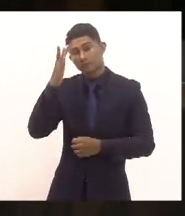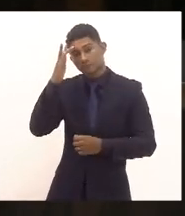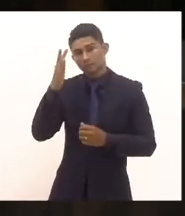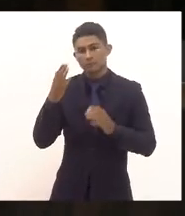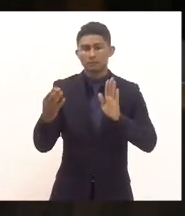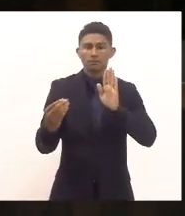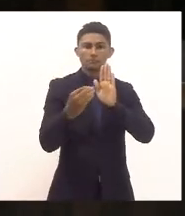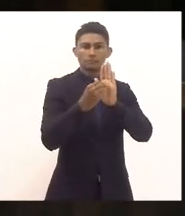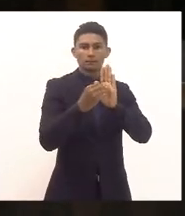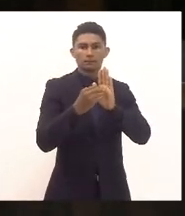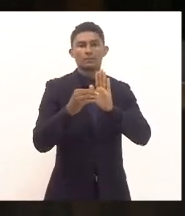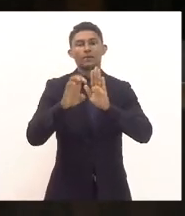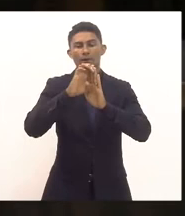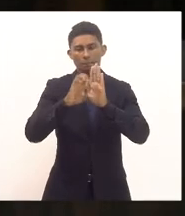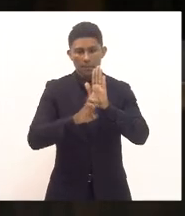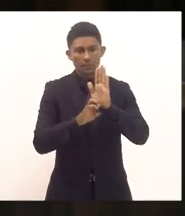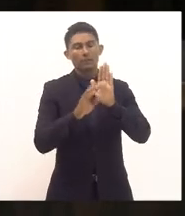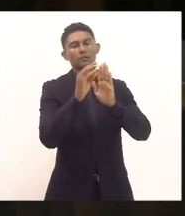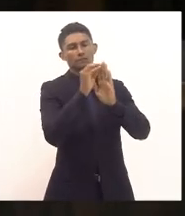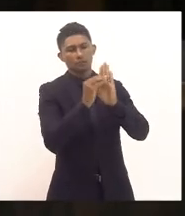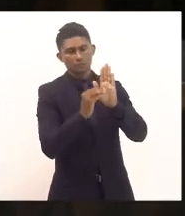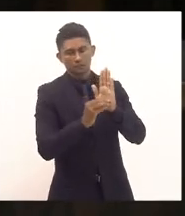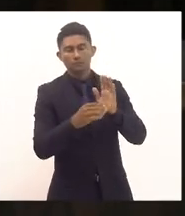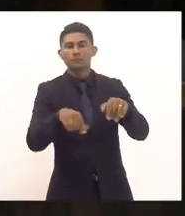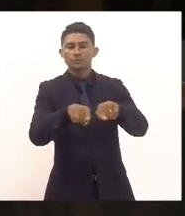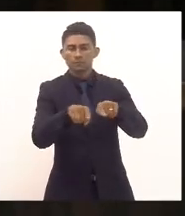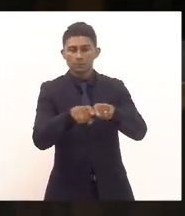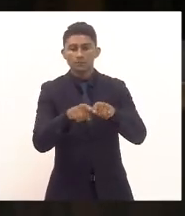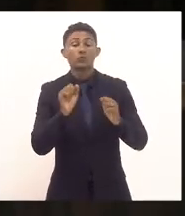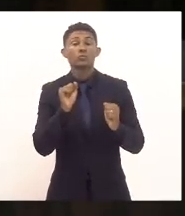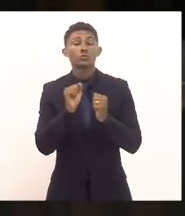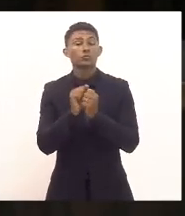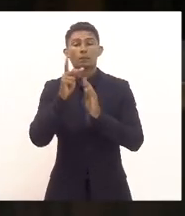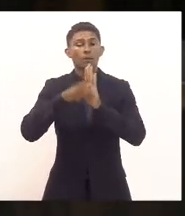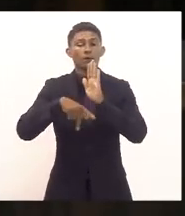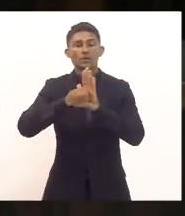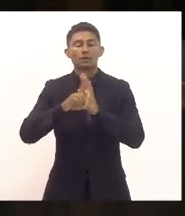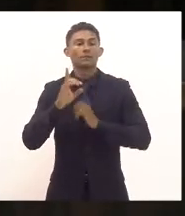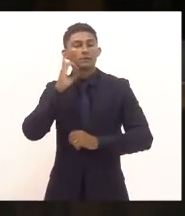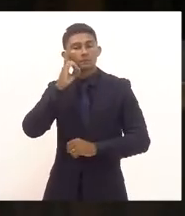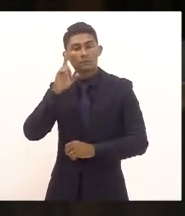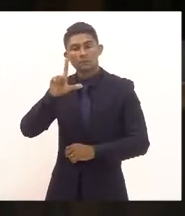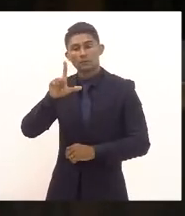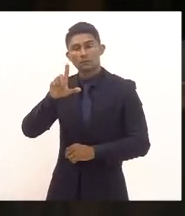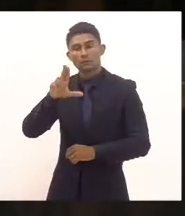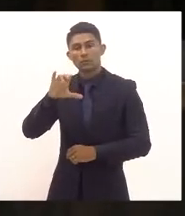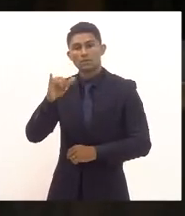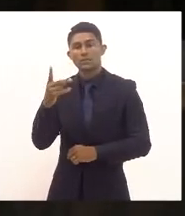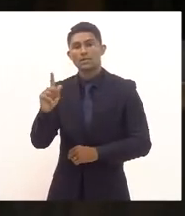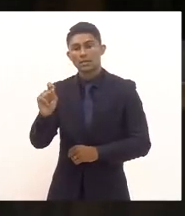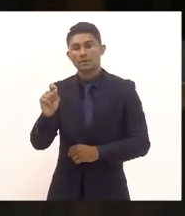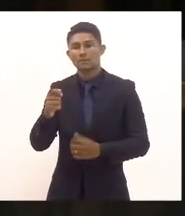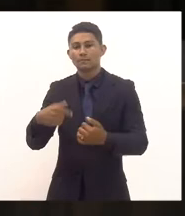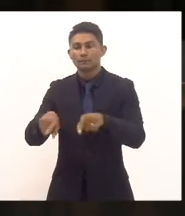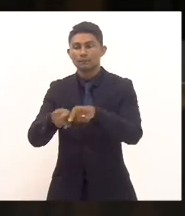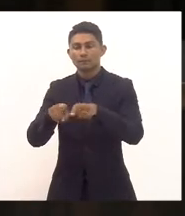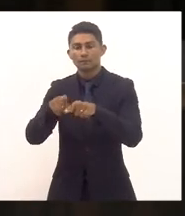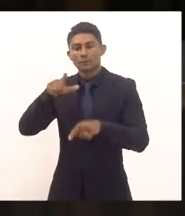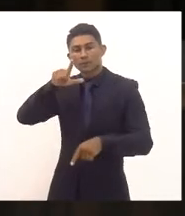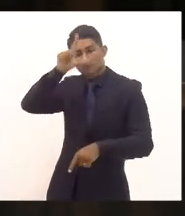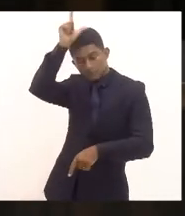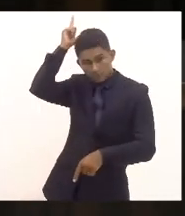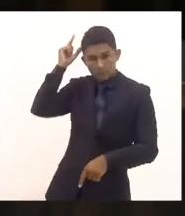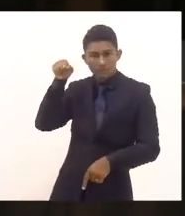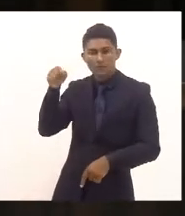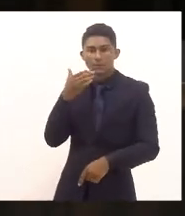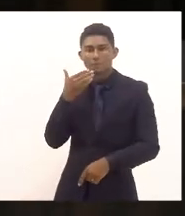e vem junto com o projeto da deputada Lucinha porque o Deputado Luiz Paulo pediu o da moda e o da moda já está